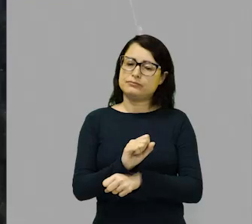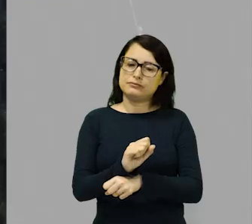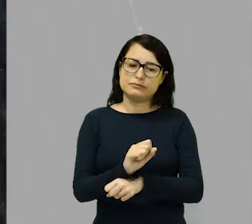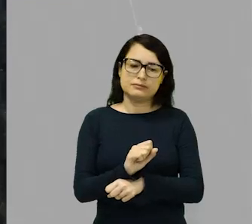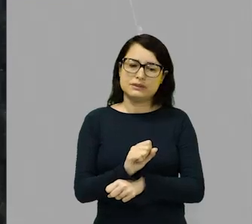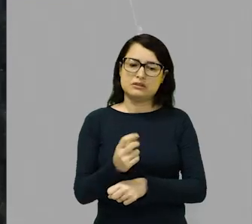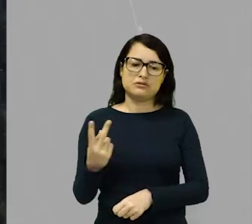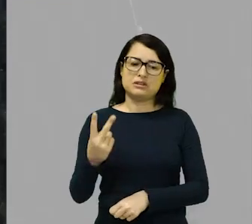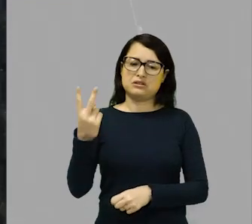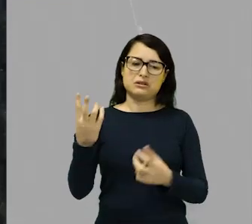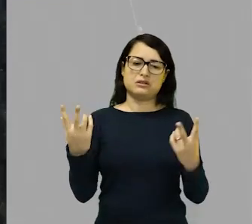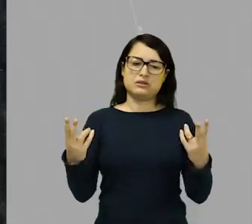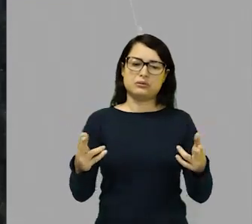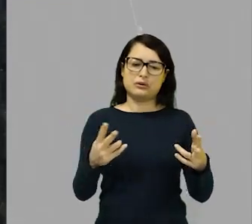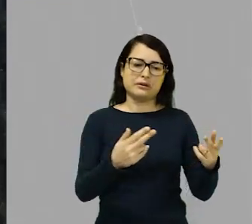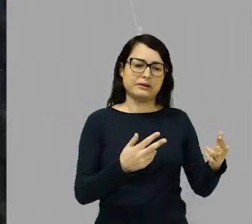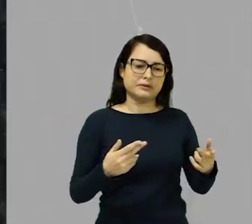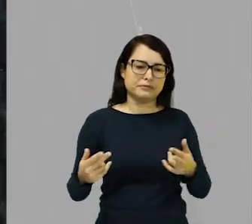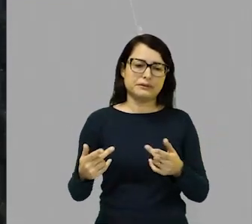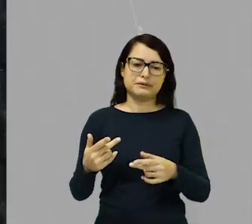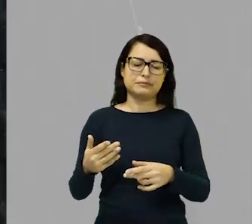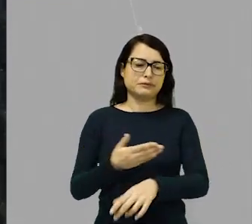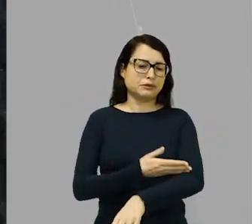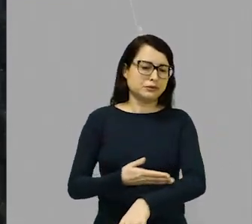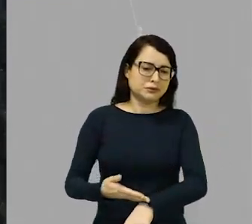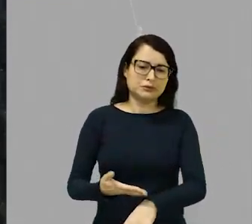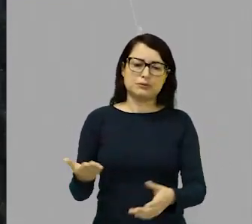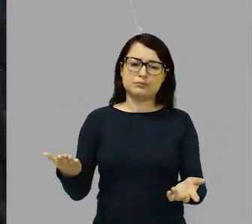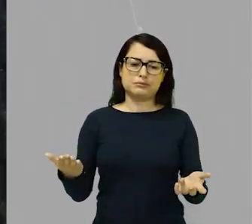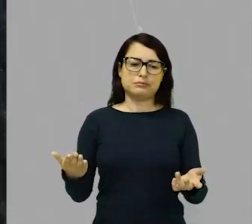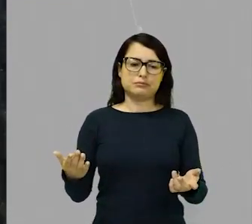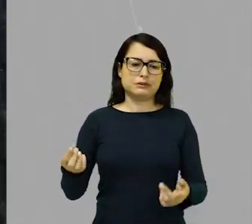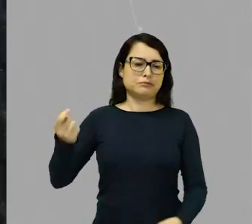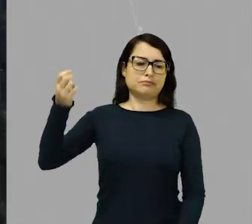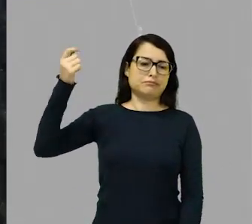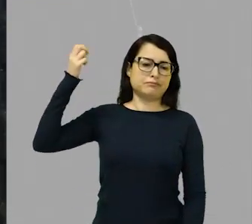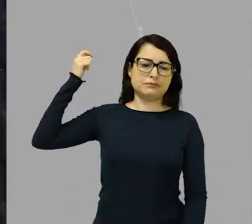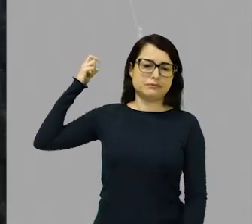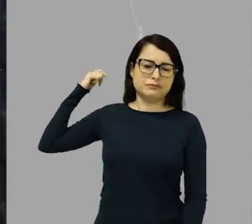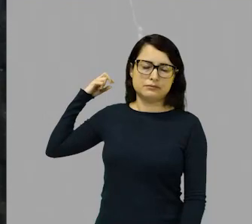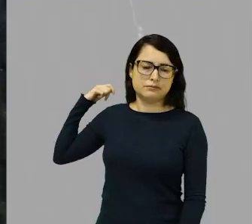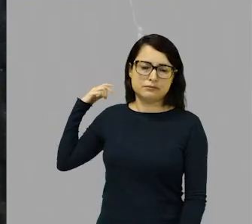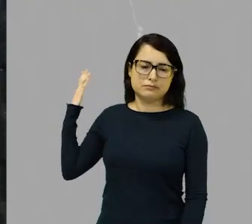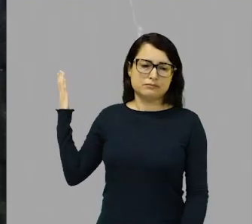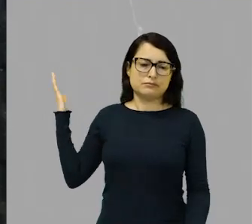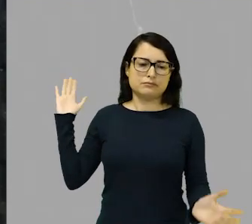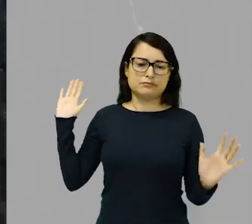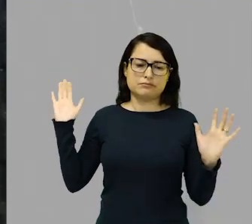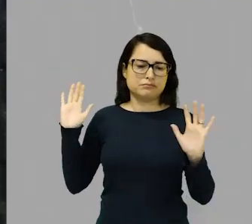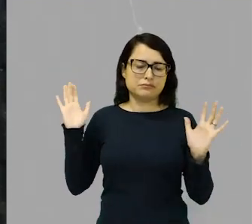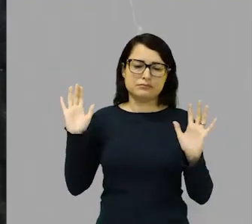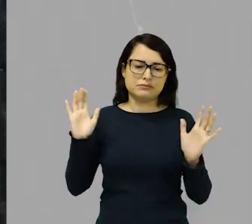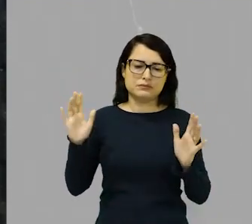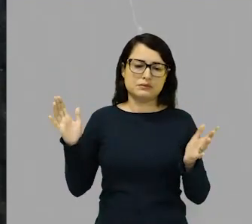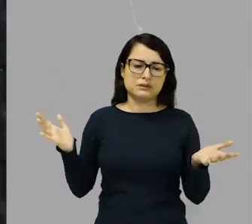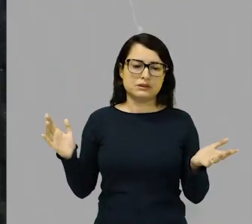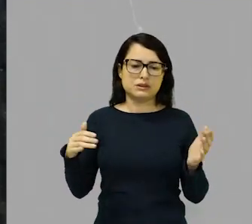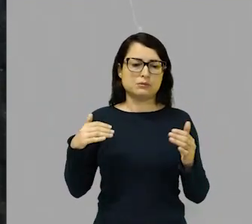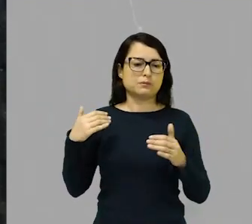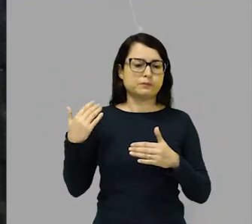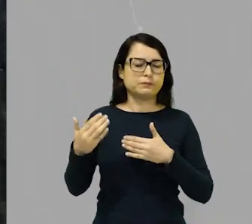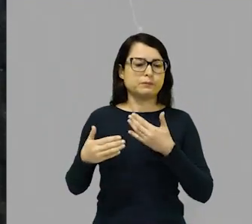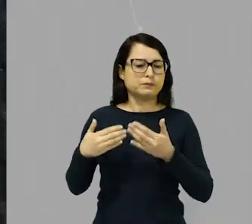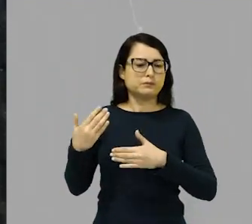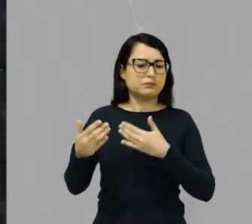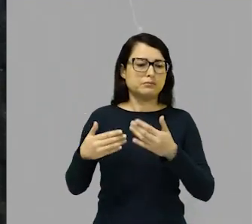mesmos valores culturais, hábitos e costumes da pré-história. Não faz sentido, né? Nós somos bem